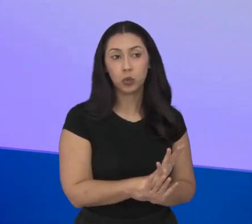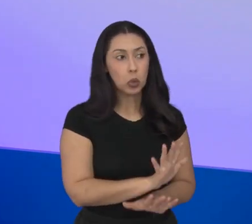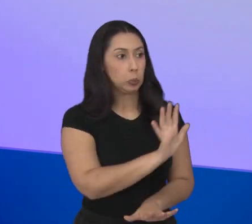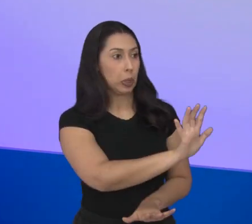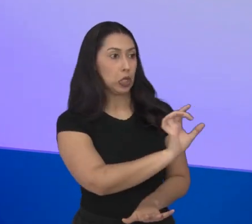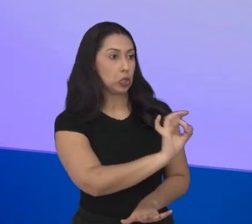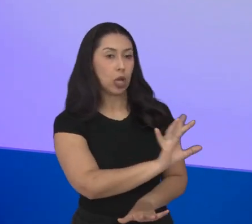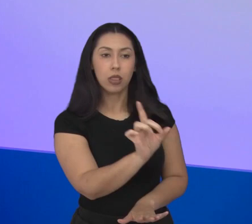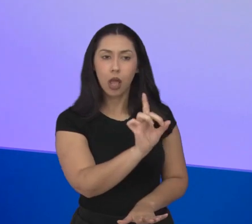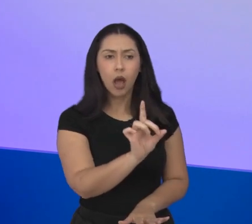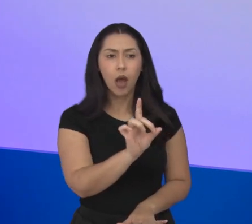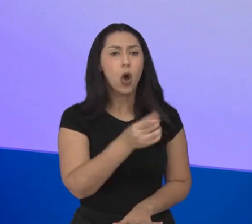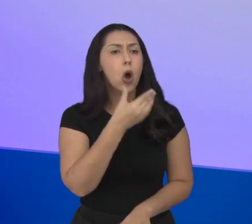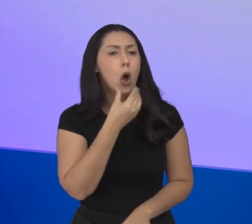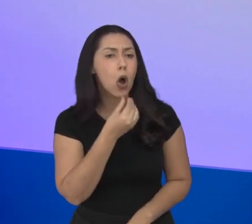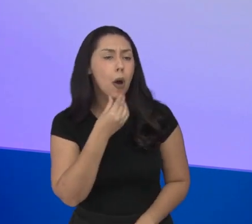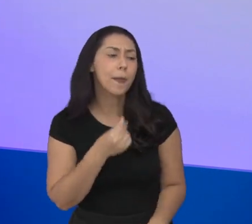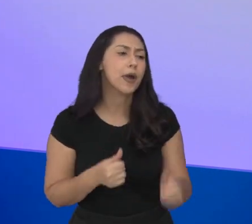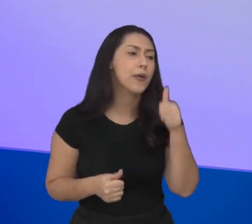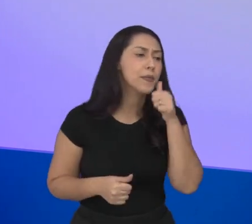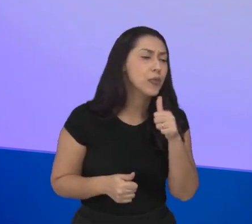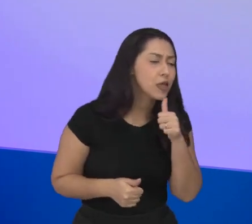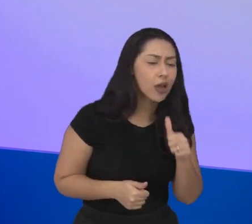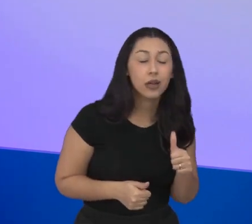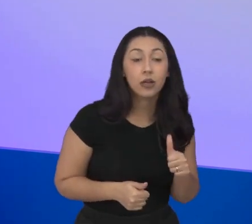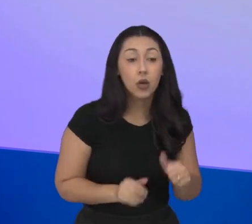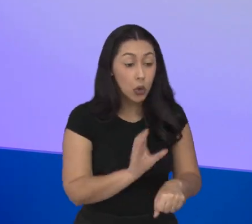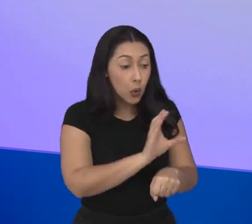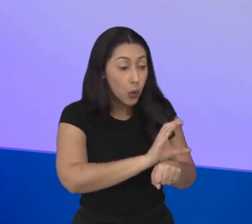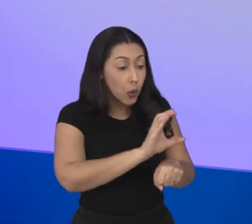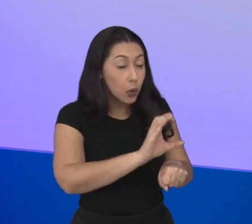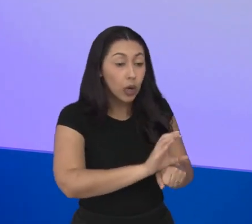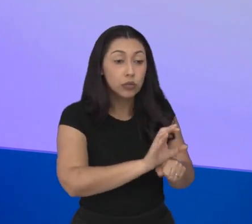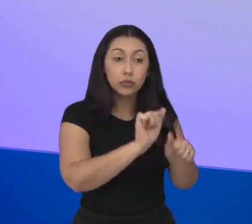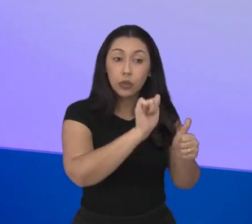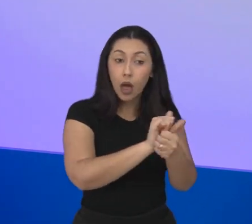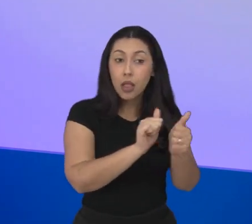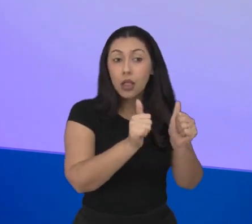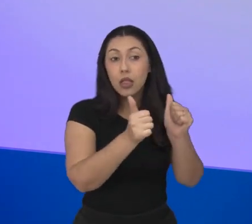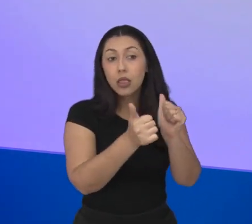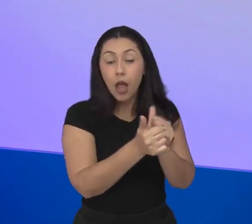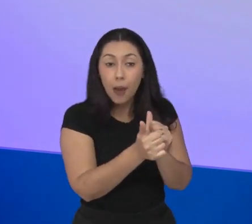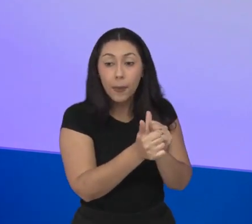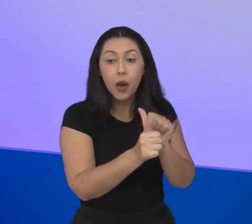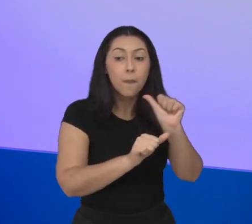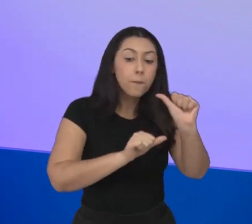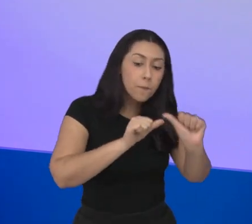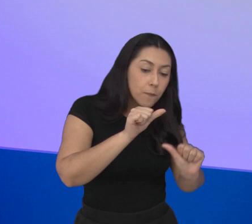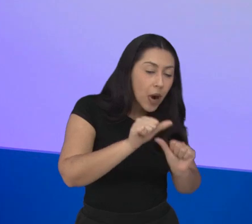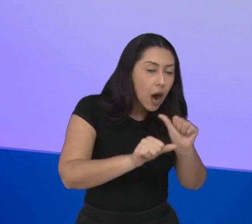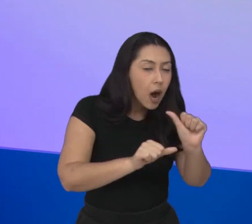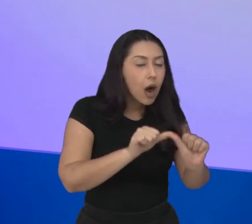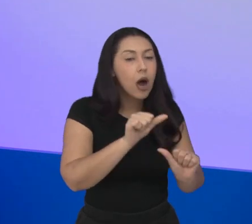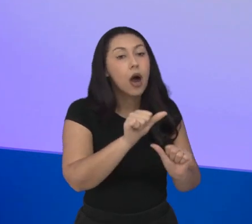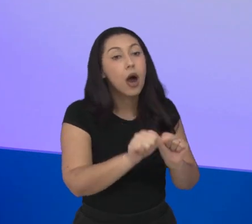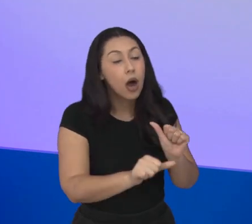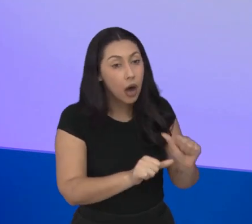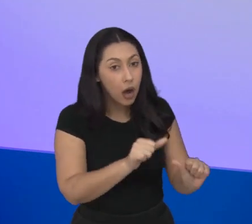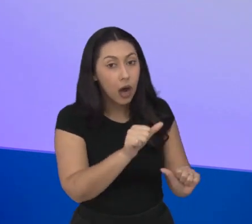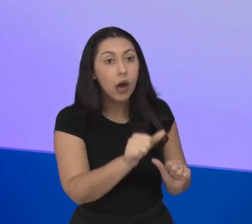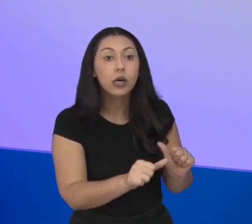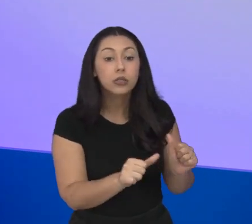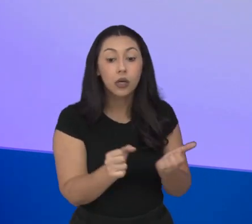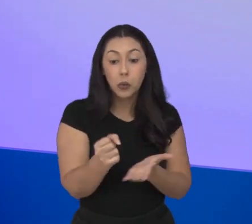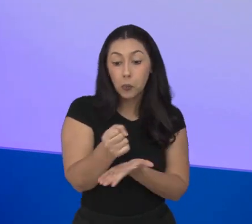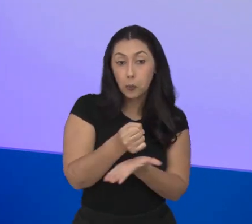apenas nesse caso. Homem, mulher, enfim. O código ele faz modificações e a maioria das modificações que estão lá agora, inclusive,